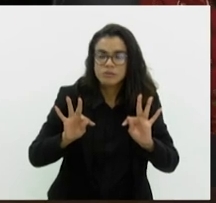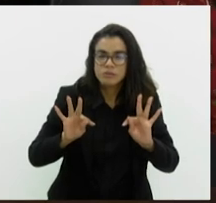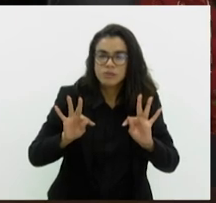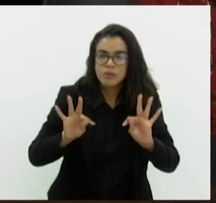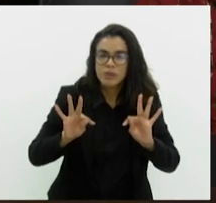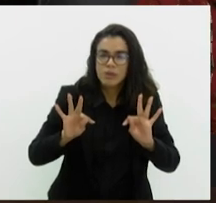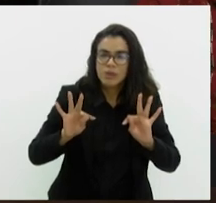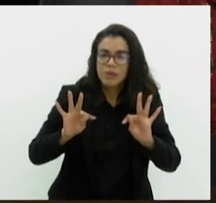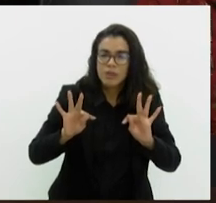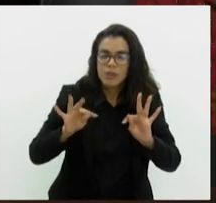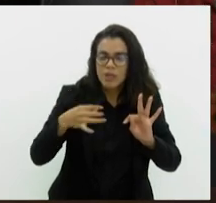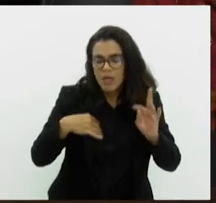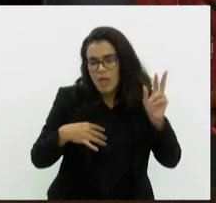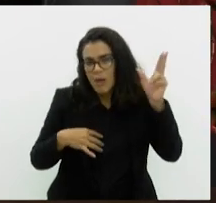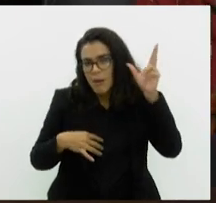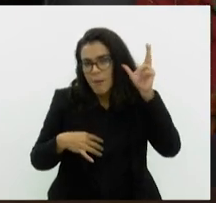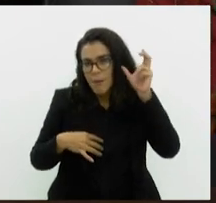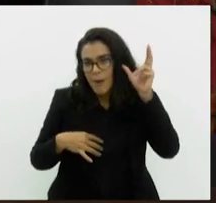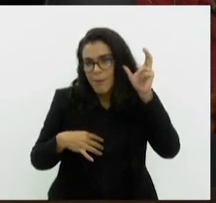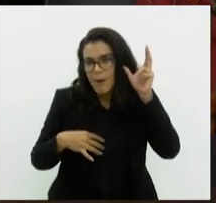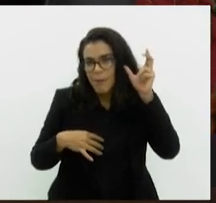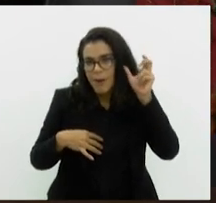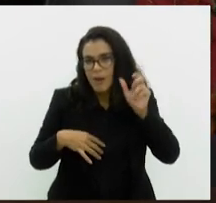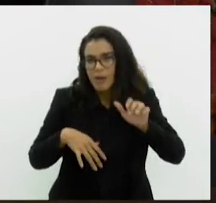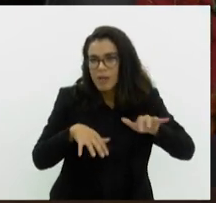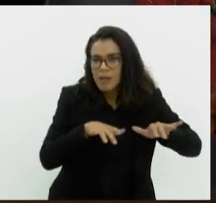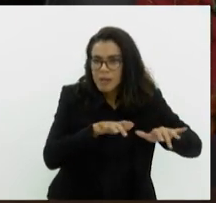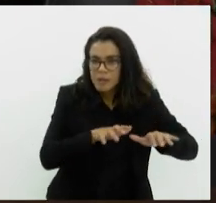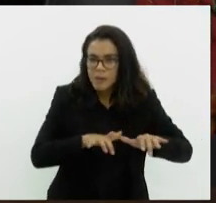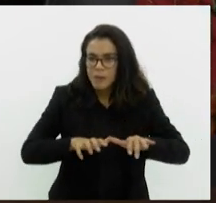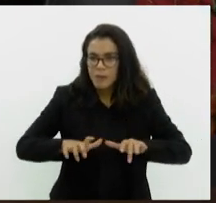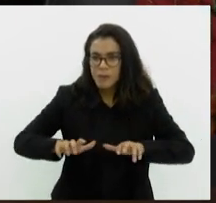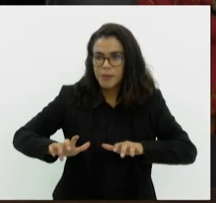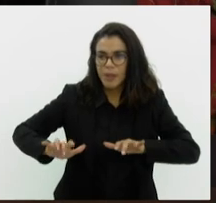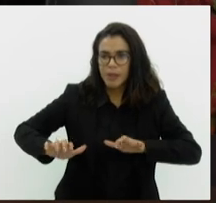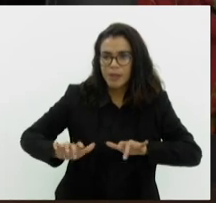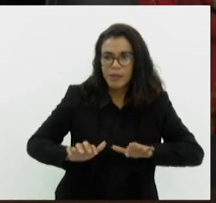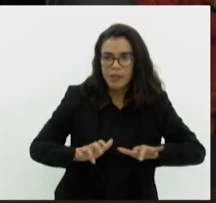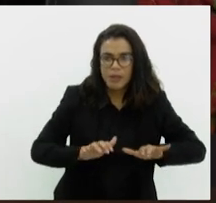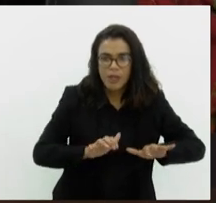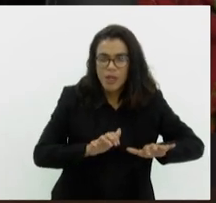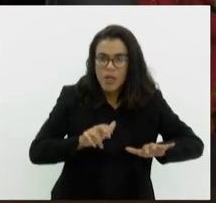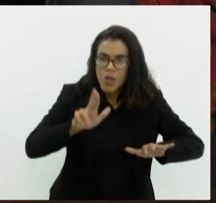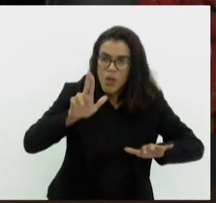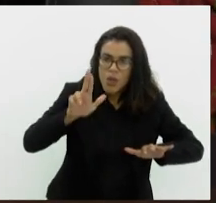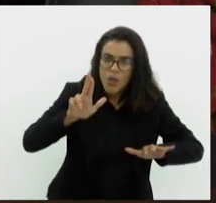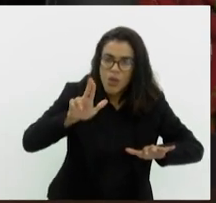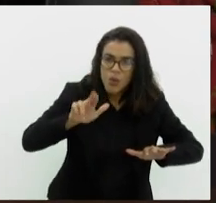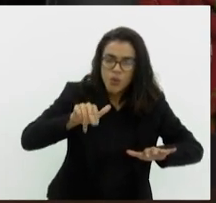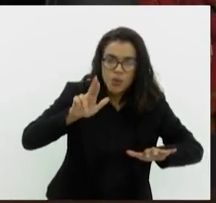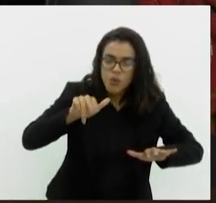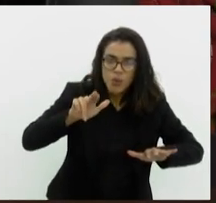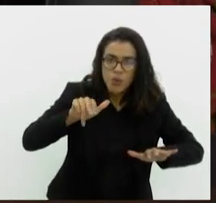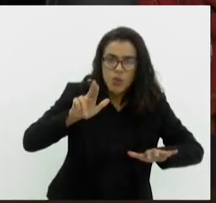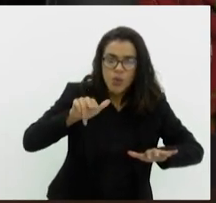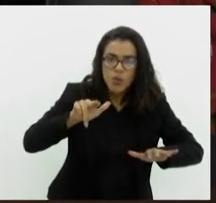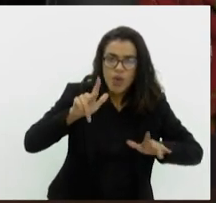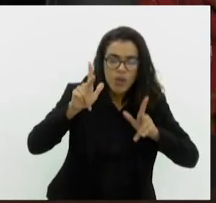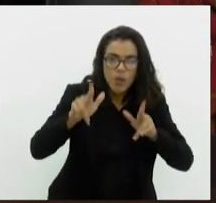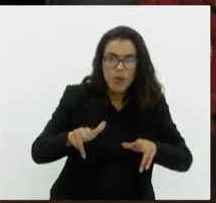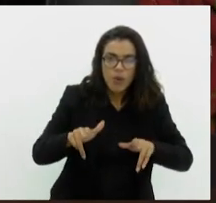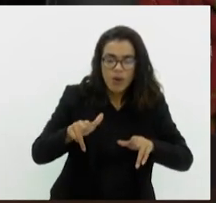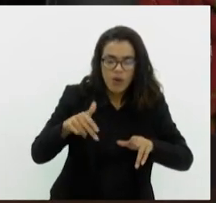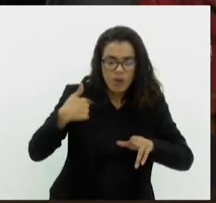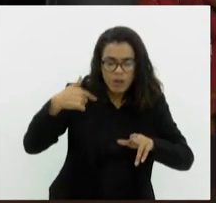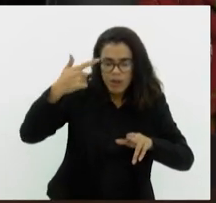depois que eu a ouvi tocar Claire de Lune de Debussy, nunca mais eu fui o mesmo. Ela